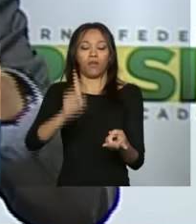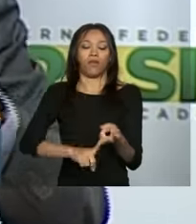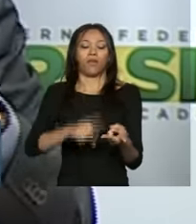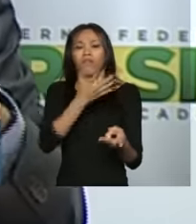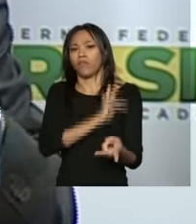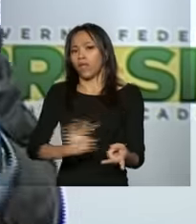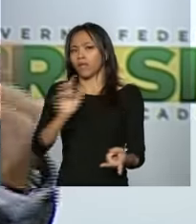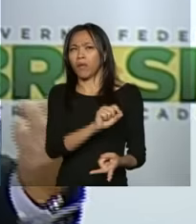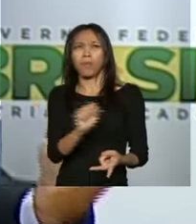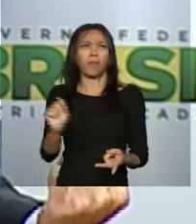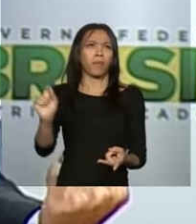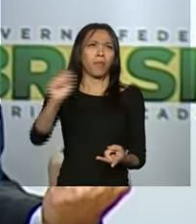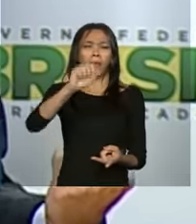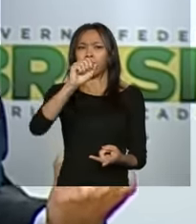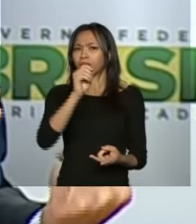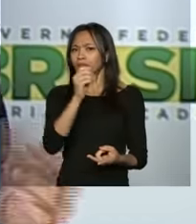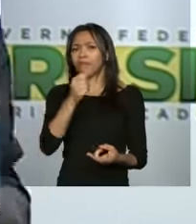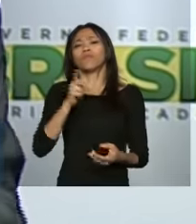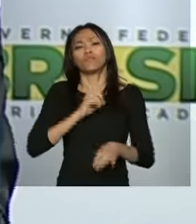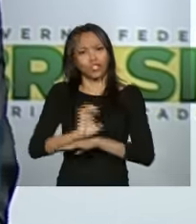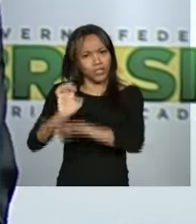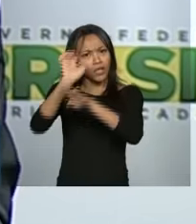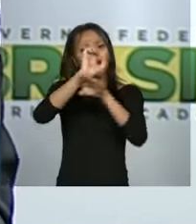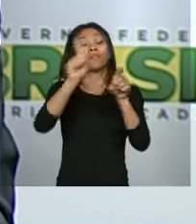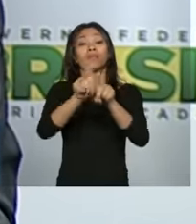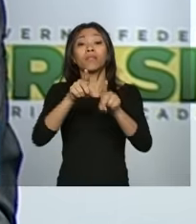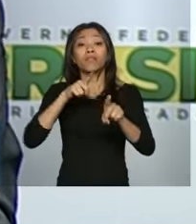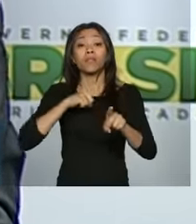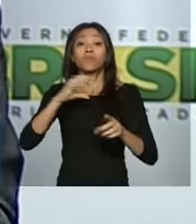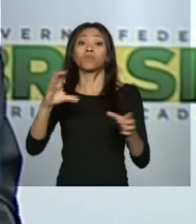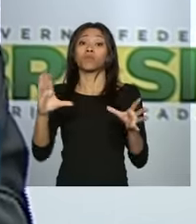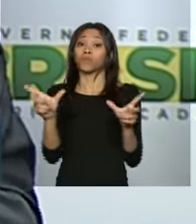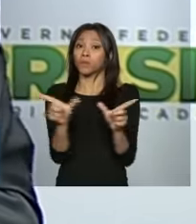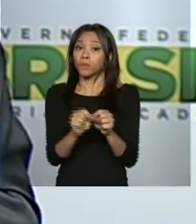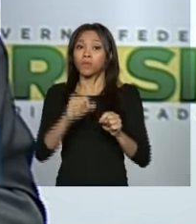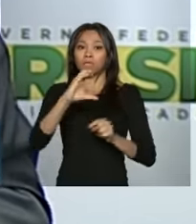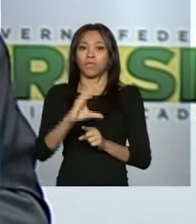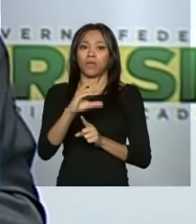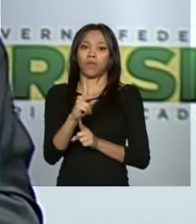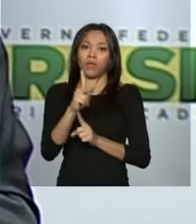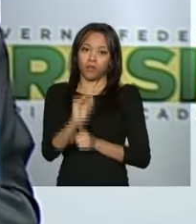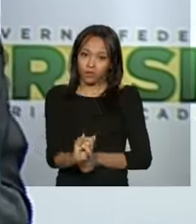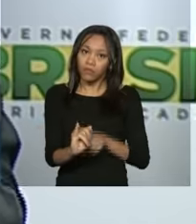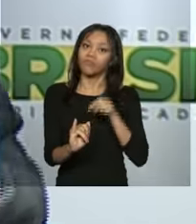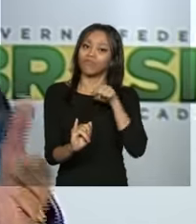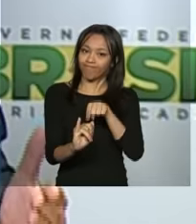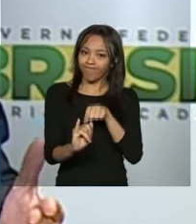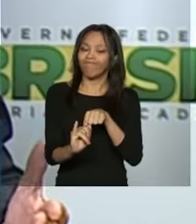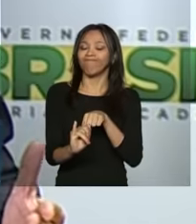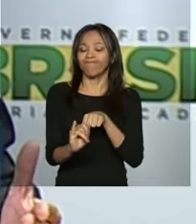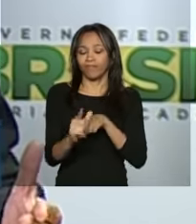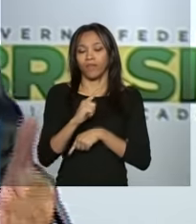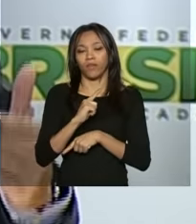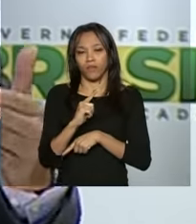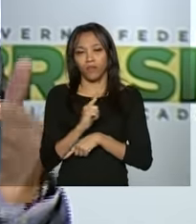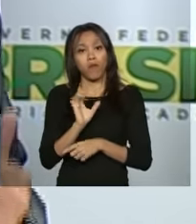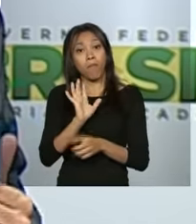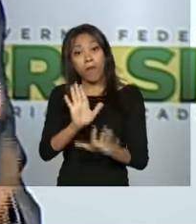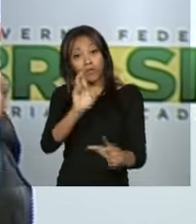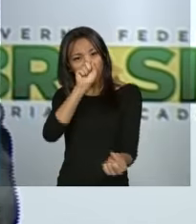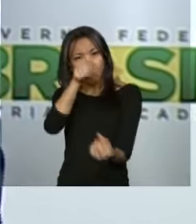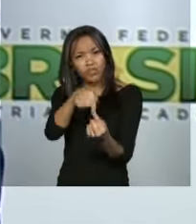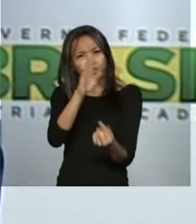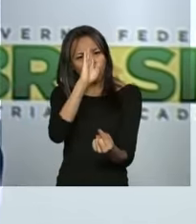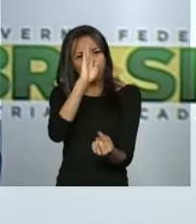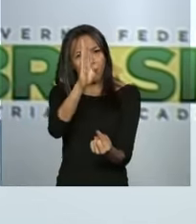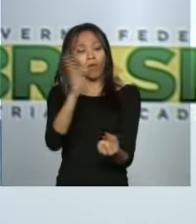vários estados então nós temos as próprias cpis também acabam avançando sobre essa Esse aspecto mas a o objetivo central